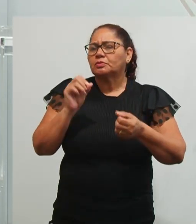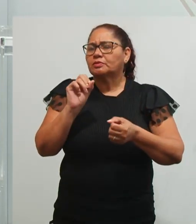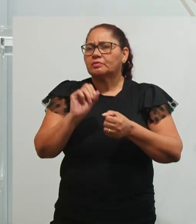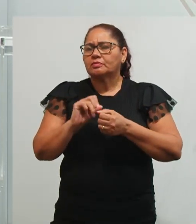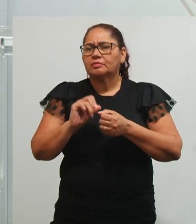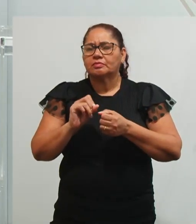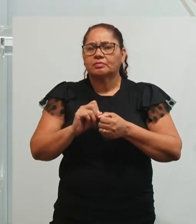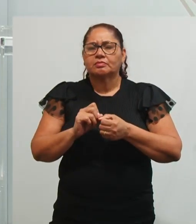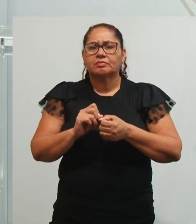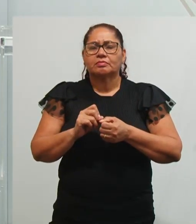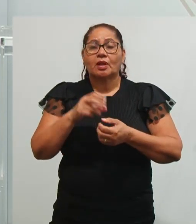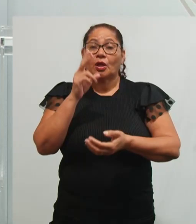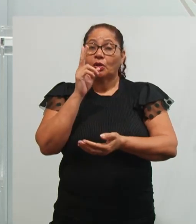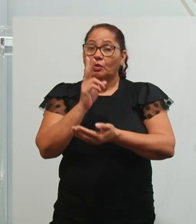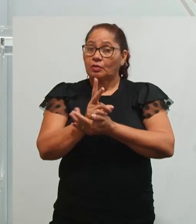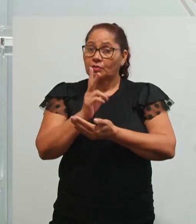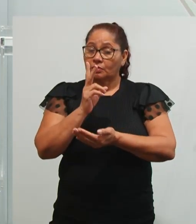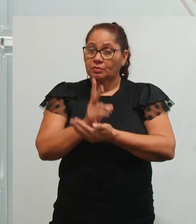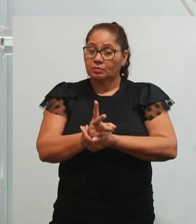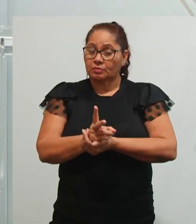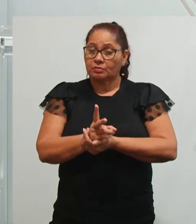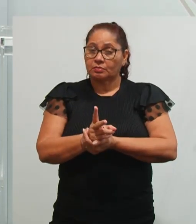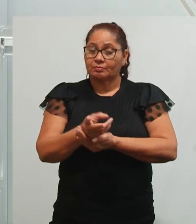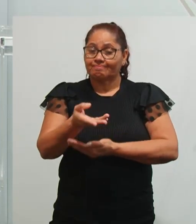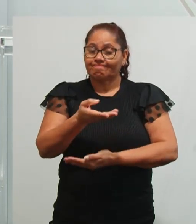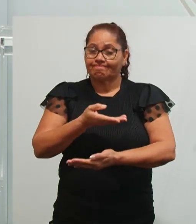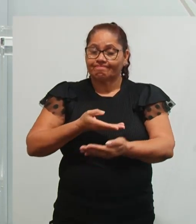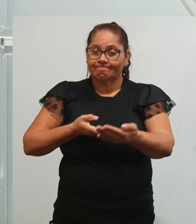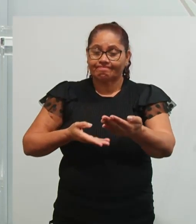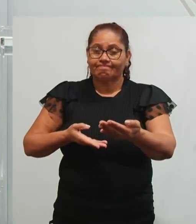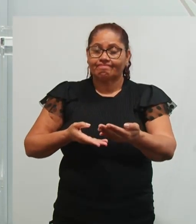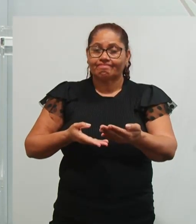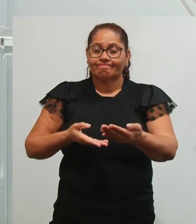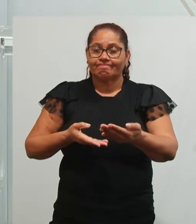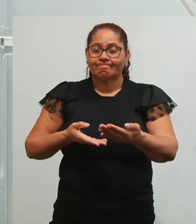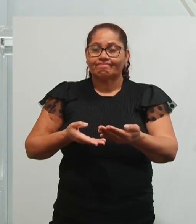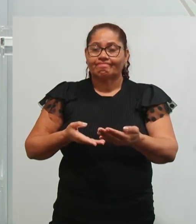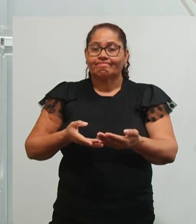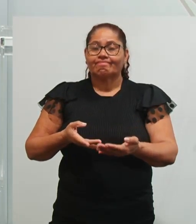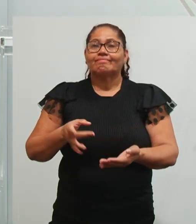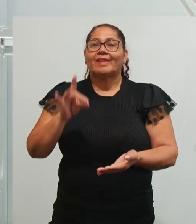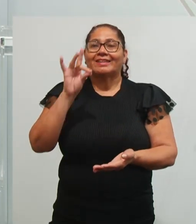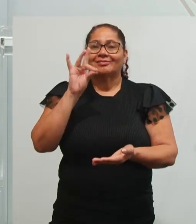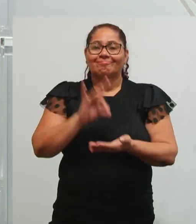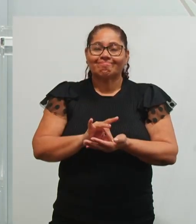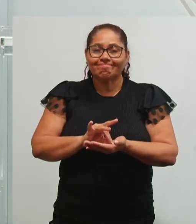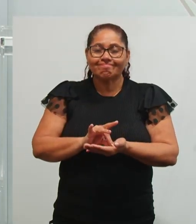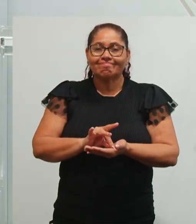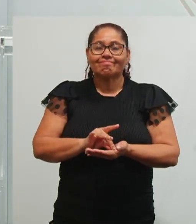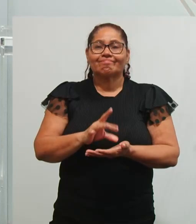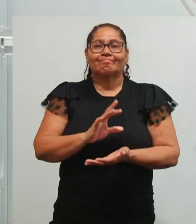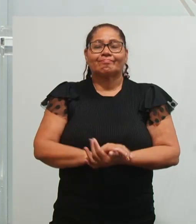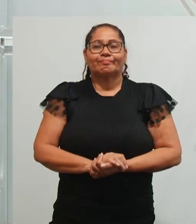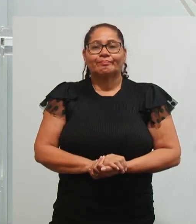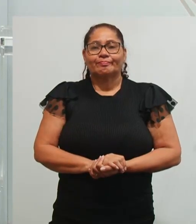e consiste, olha só, numa intervenção em tempo real,